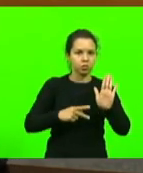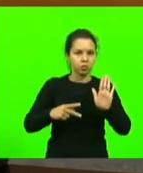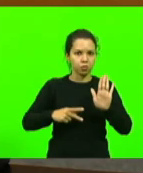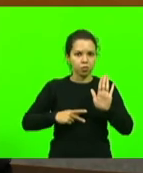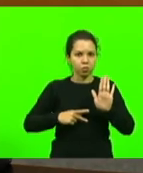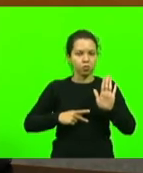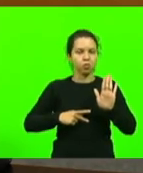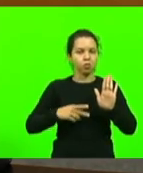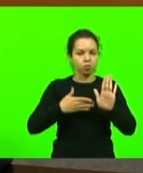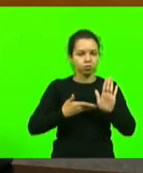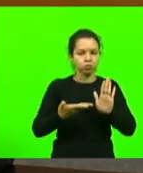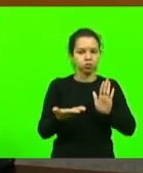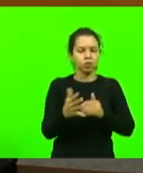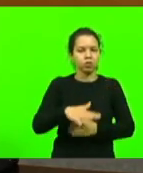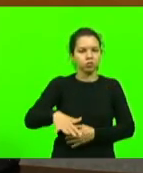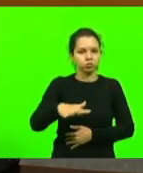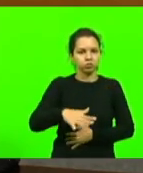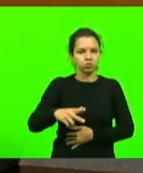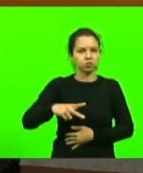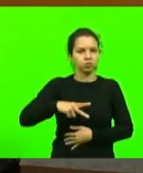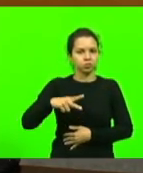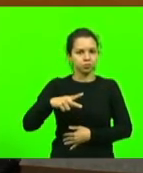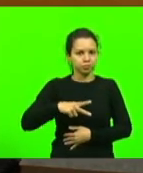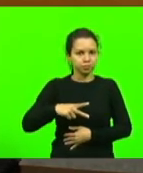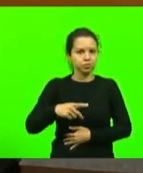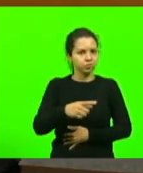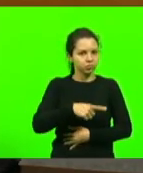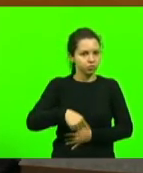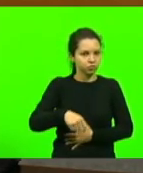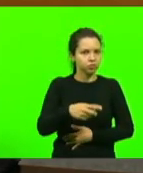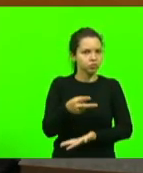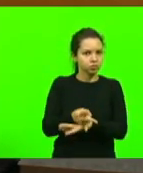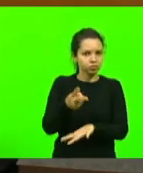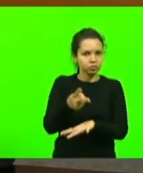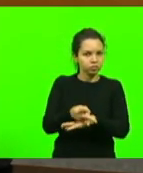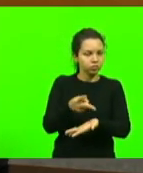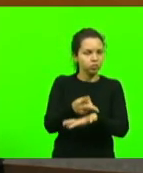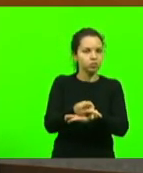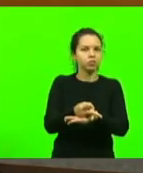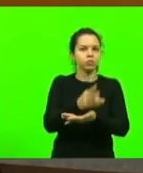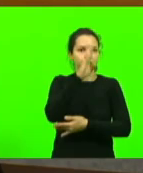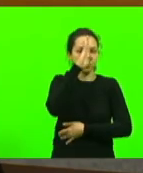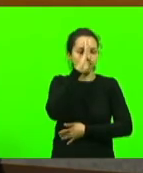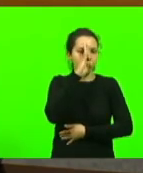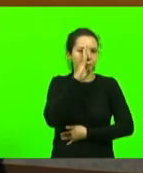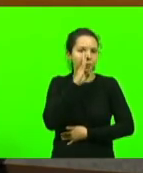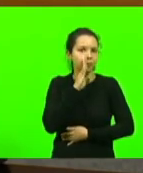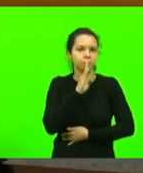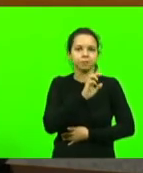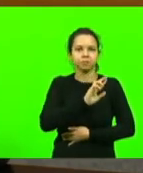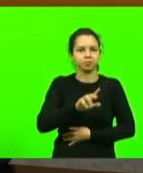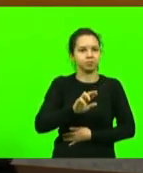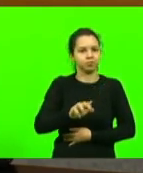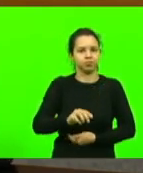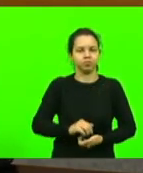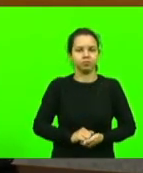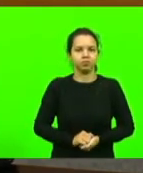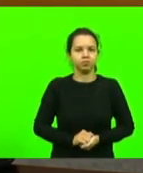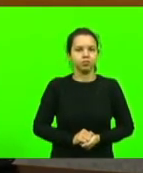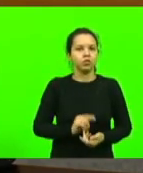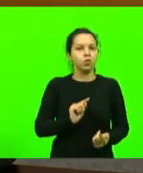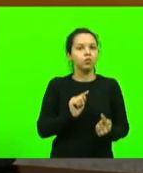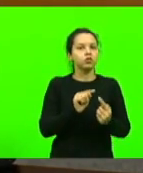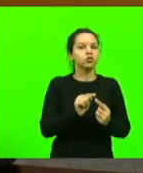os setores privados obviamente nós não vamos manter a gratuidade no serviço público e aí o objetivo